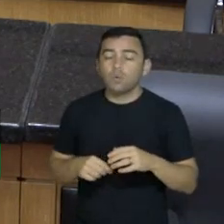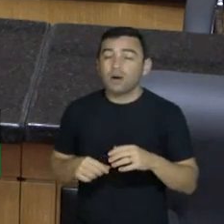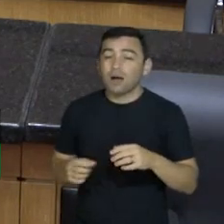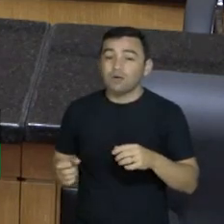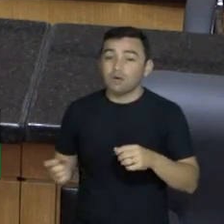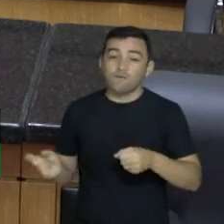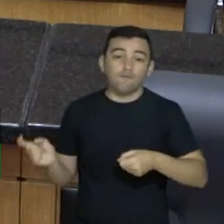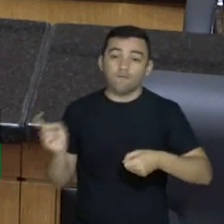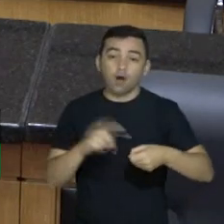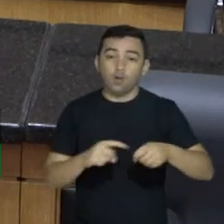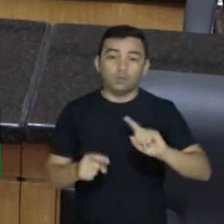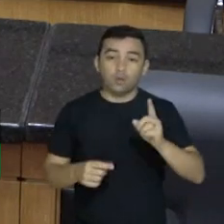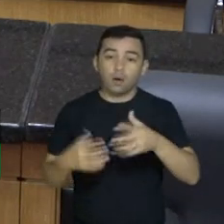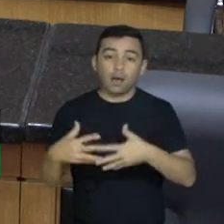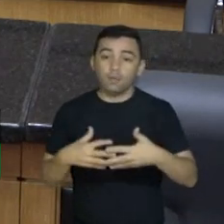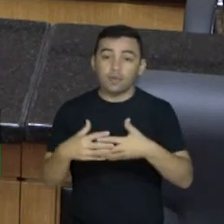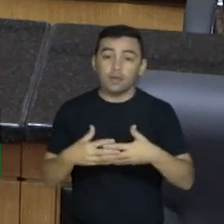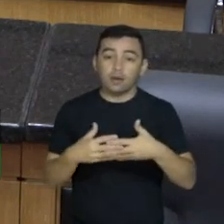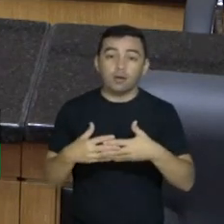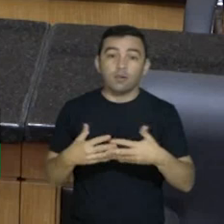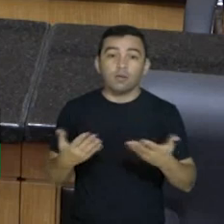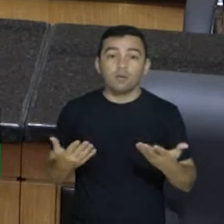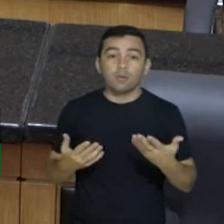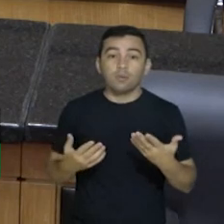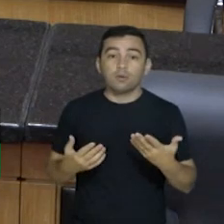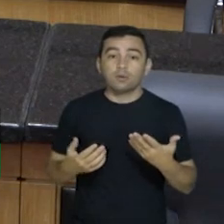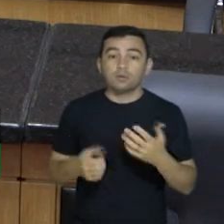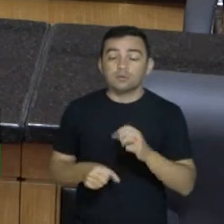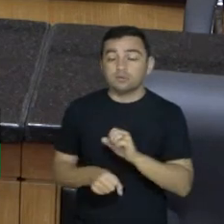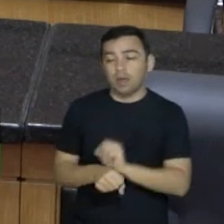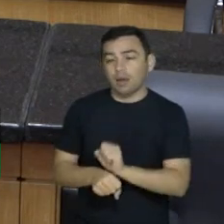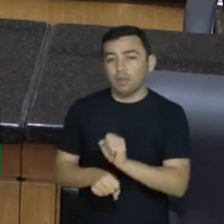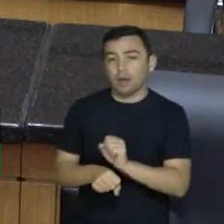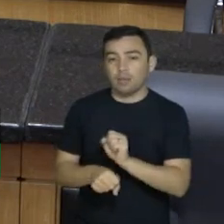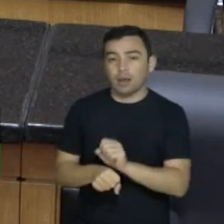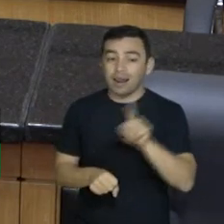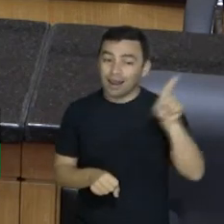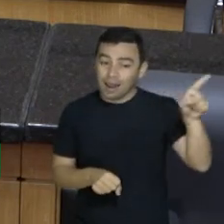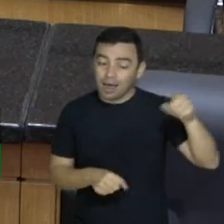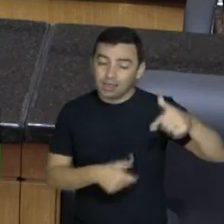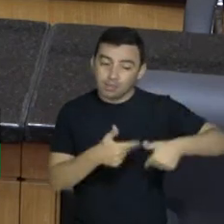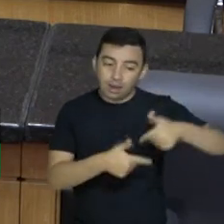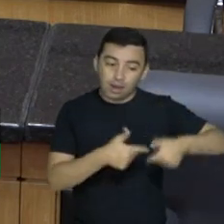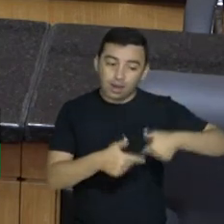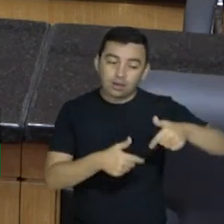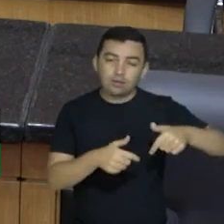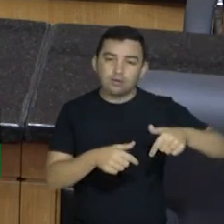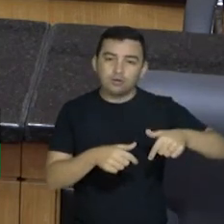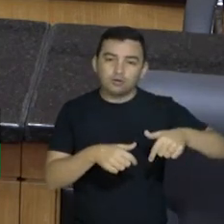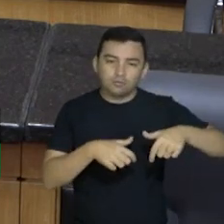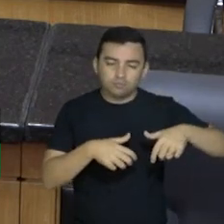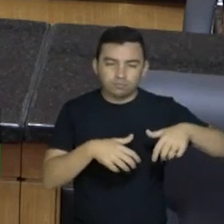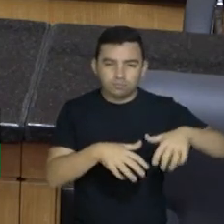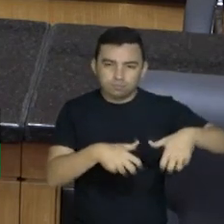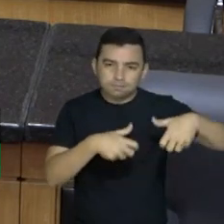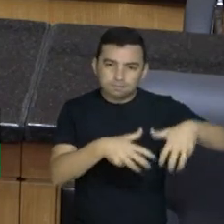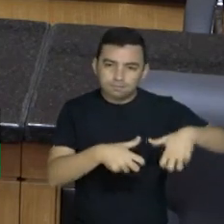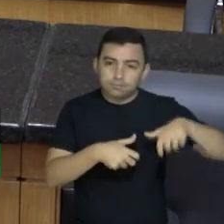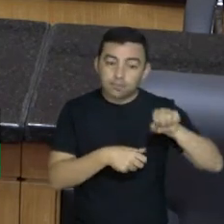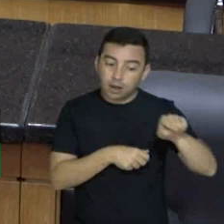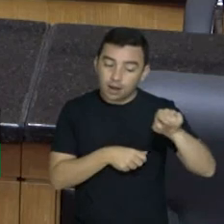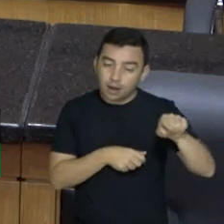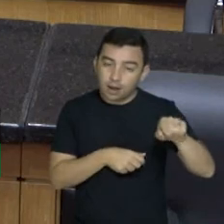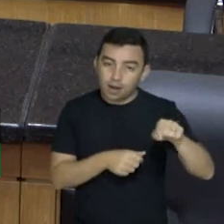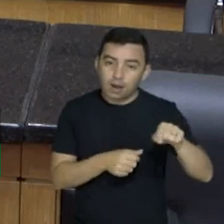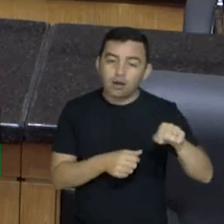porque se instalar na frente da empresa para segurar o caminhão aí a máquina para de colher aí quando chove atrapalha tudo então o tempo que olhar